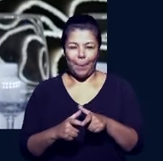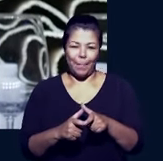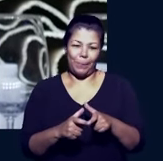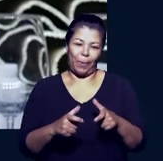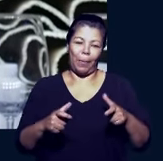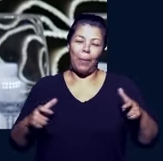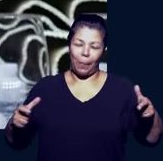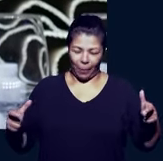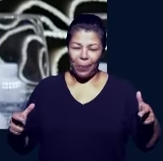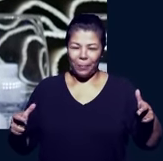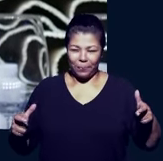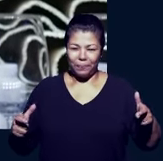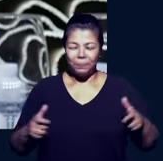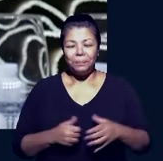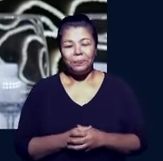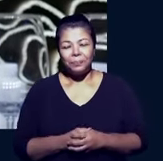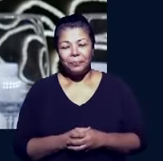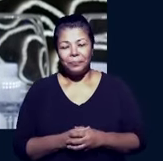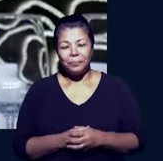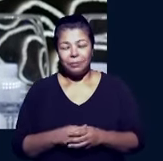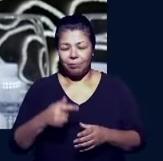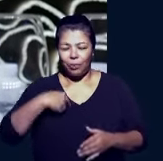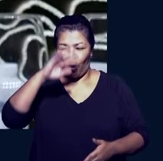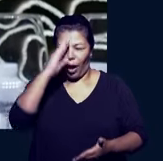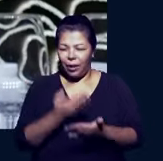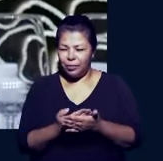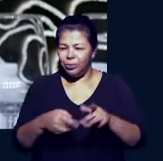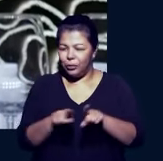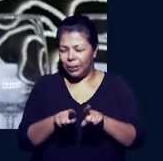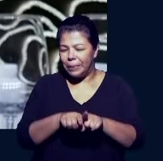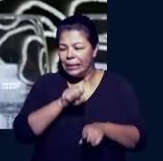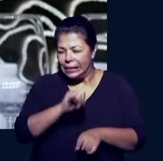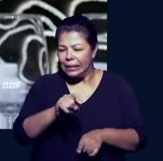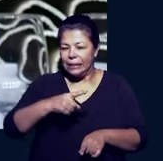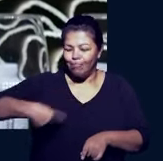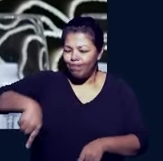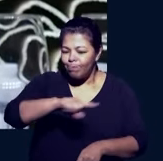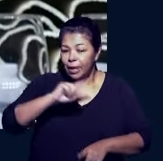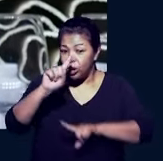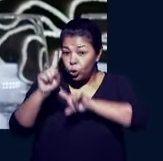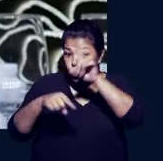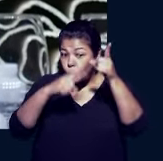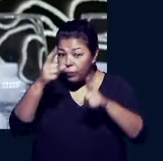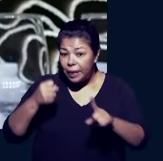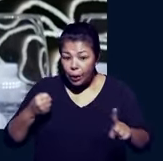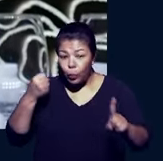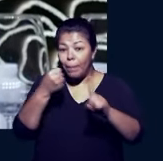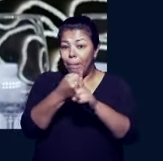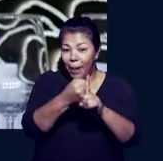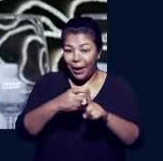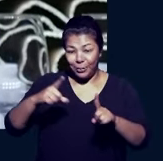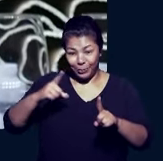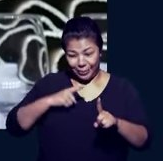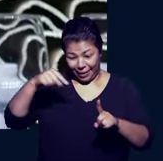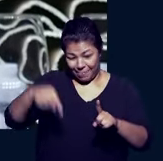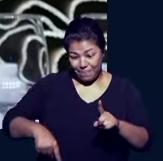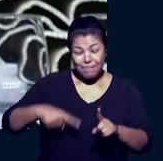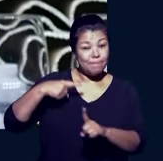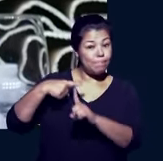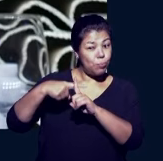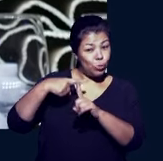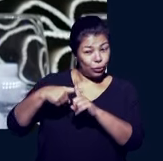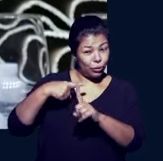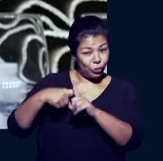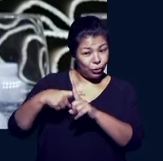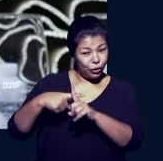brutal Então acho que isso acaba sando qualquer dúvida que existiria a respeito do impacto positivo do Agro não só na balança de pagamentos